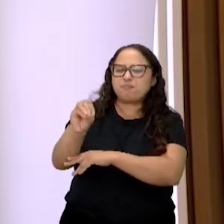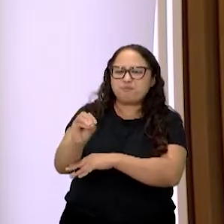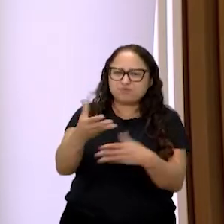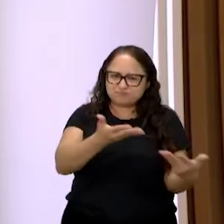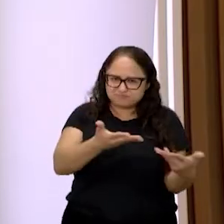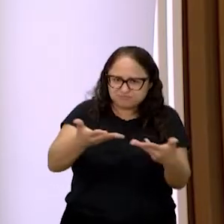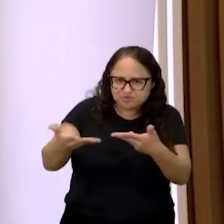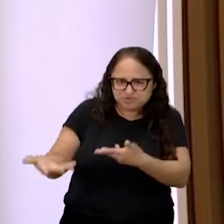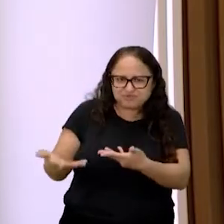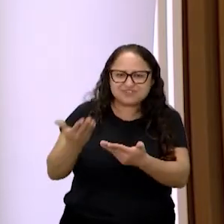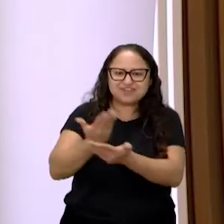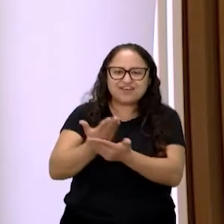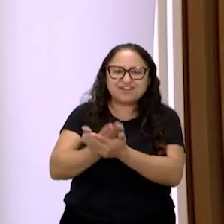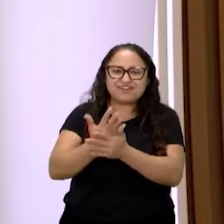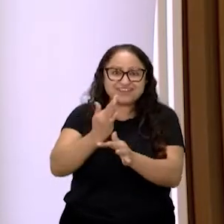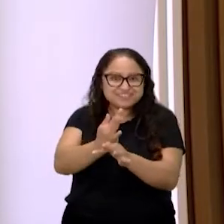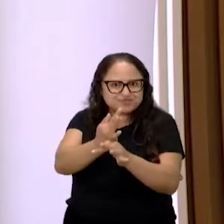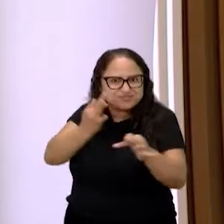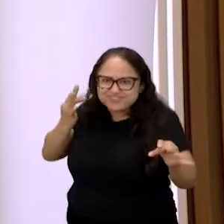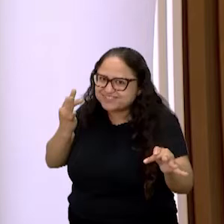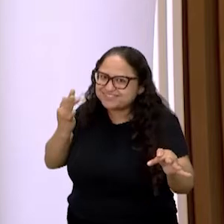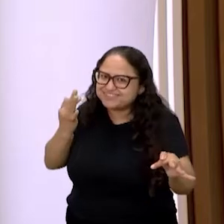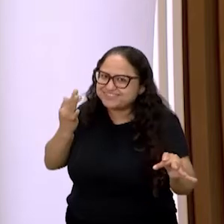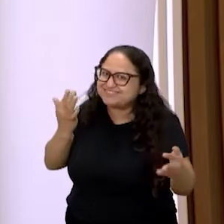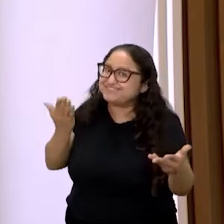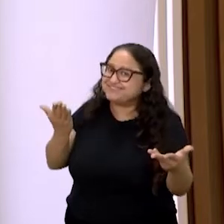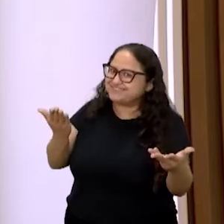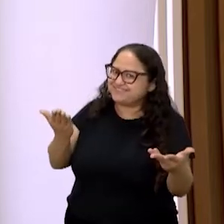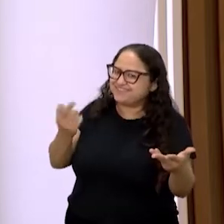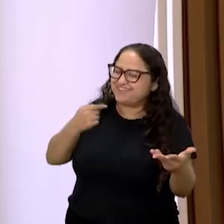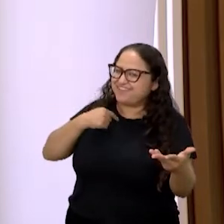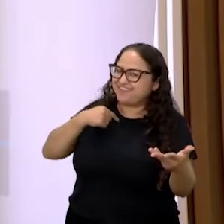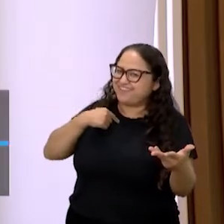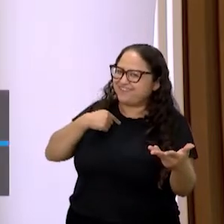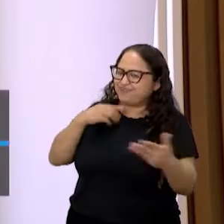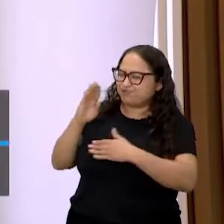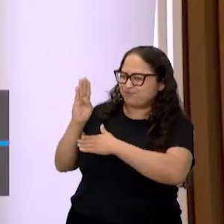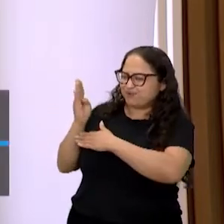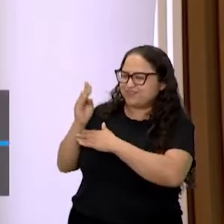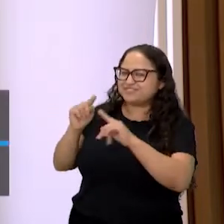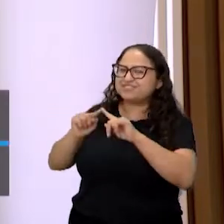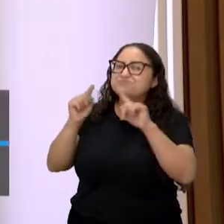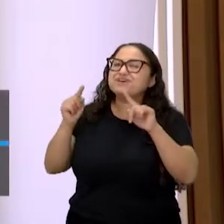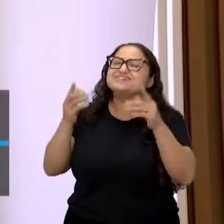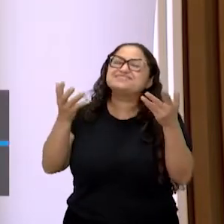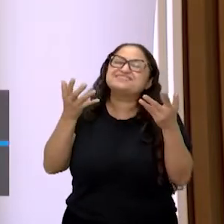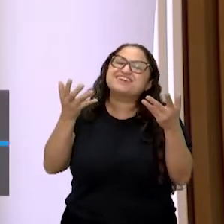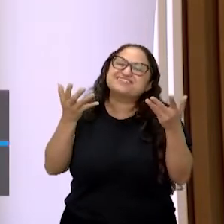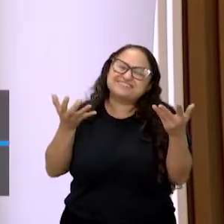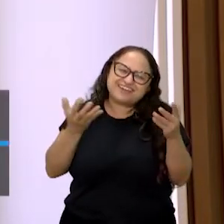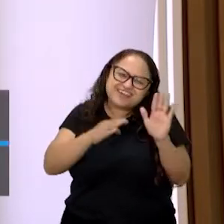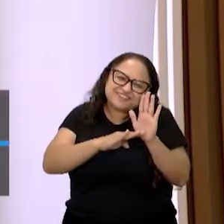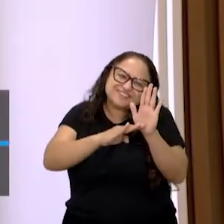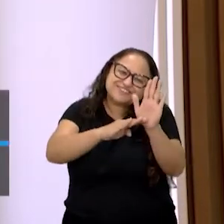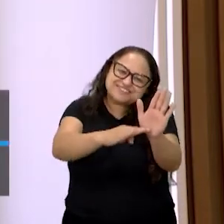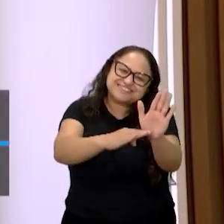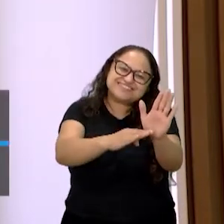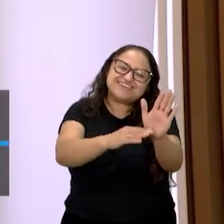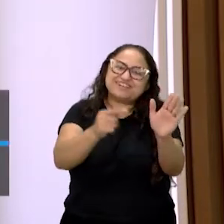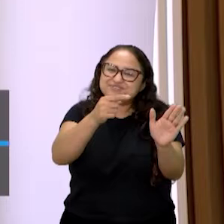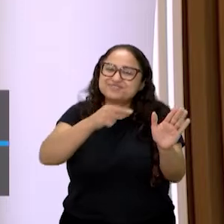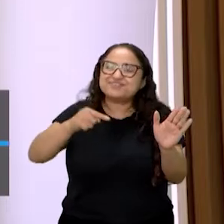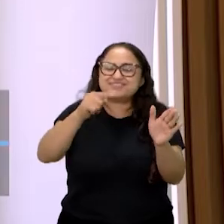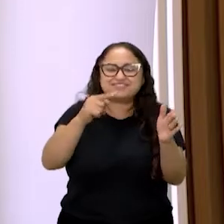a mais uma aula de física, né, Giba? Apesar de eu estar aqui, eu vou tentar contribuir um pouquinho aí para a aula